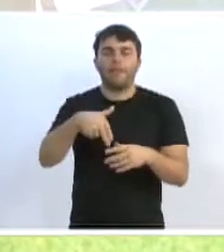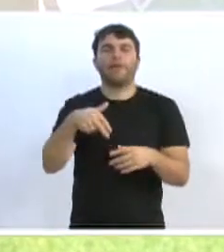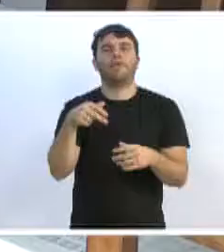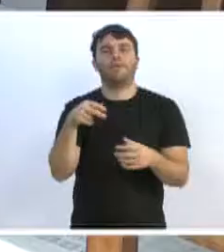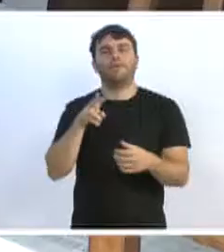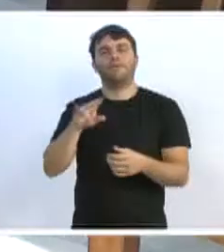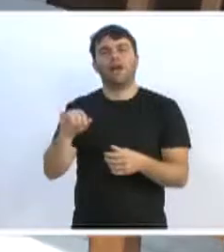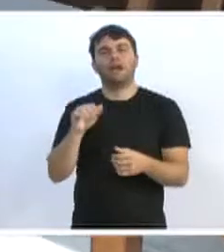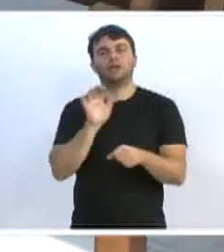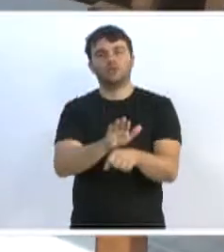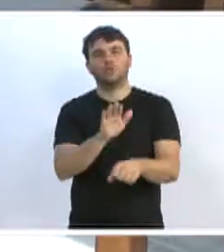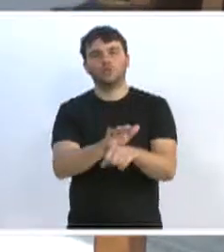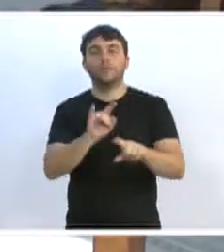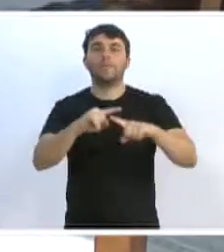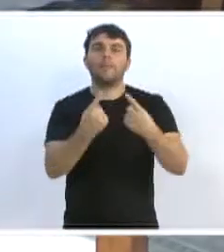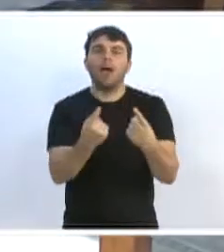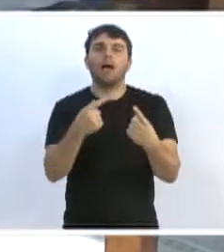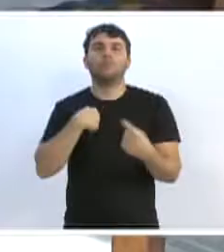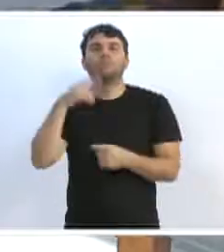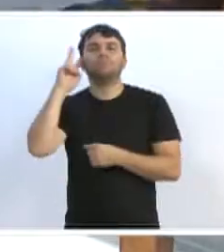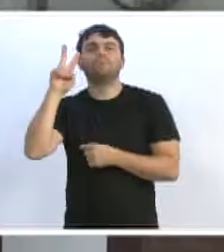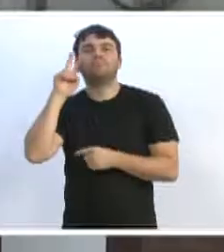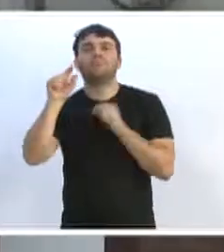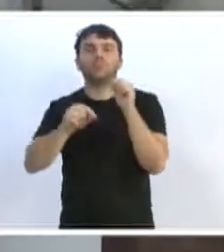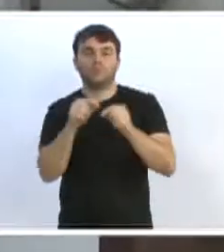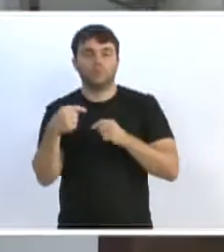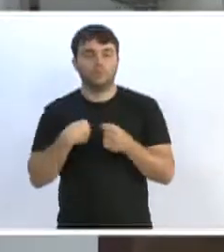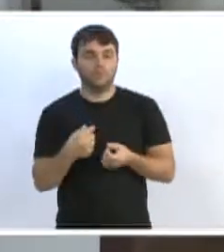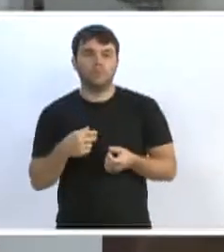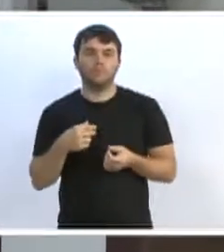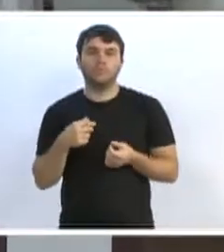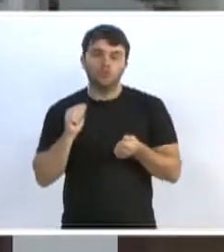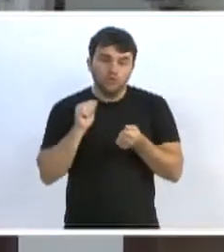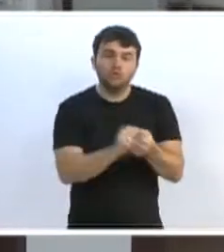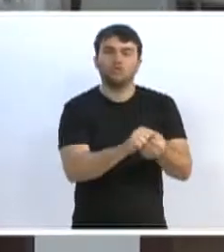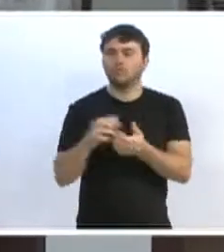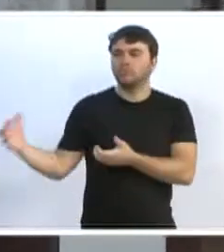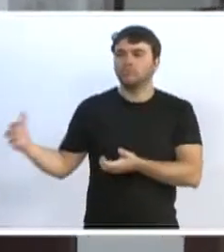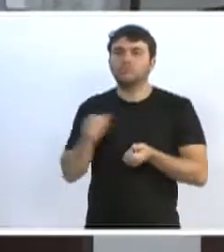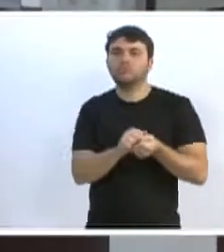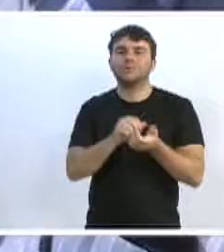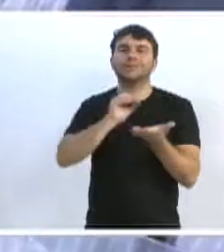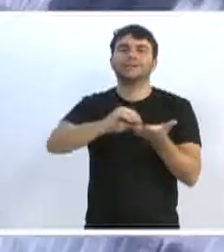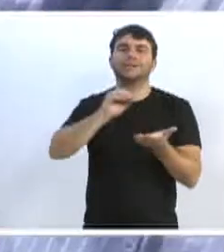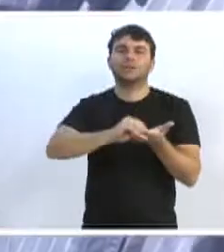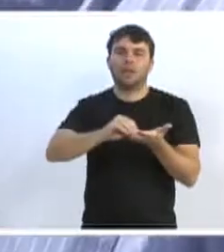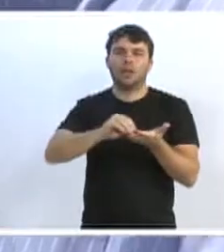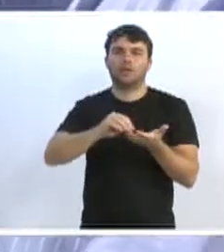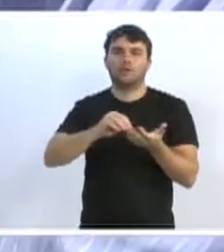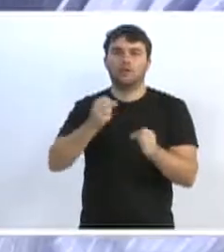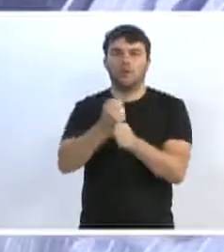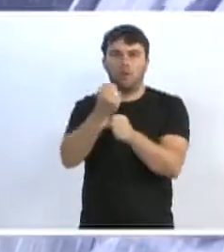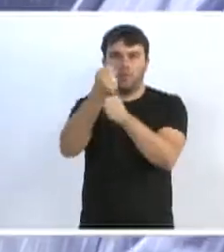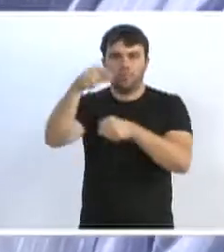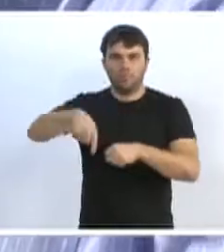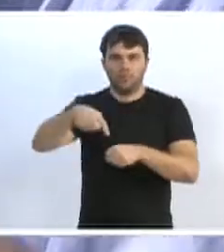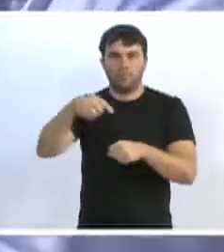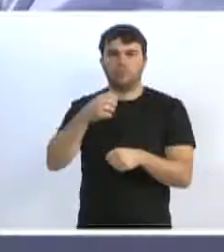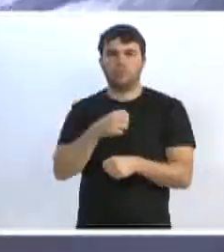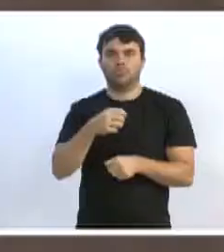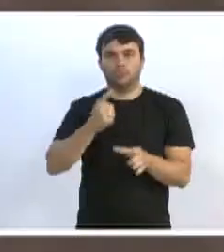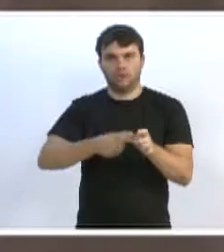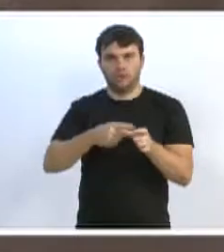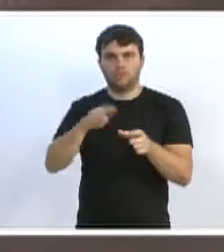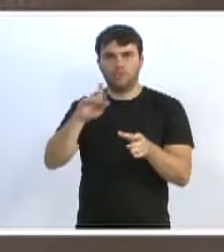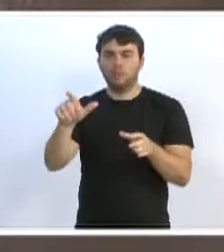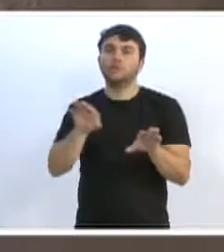lá. Mas eu fiz questão de levar ontem o secretário de obras do município, bem como também o diretor